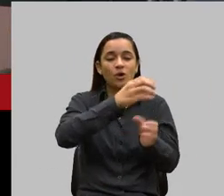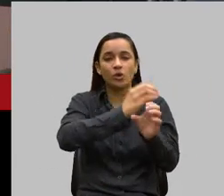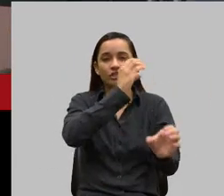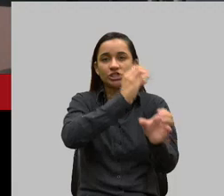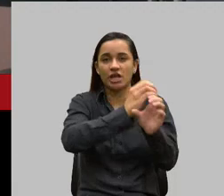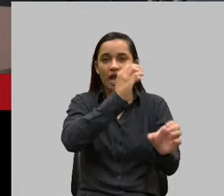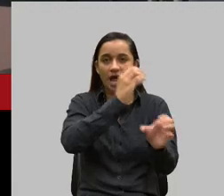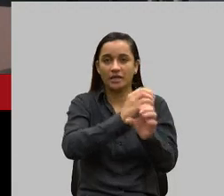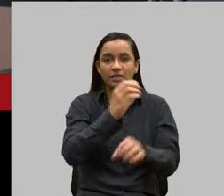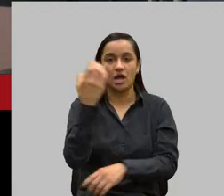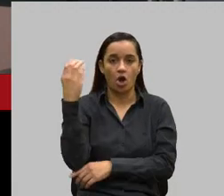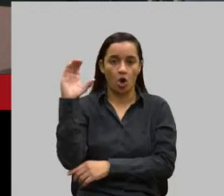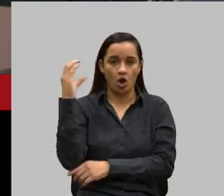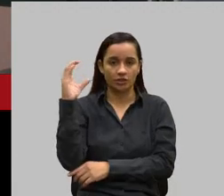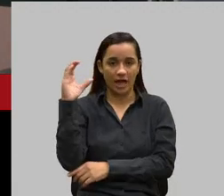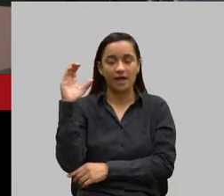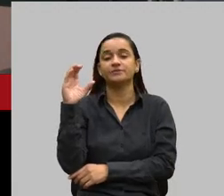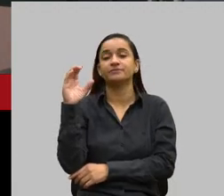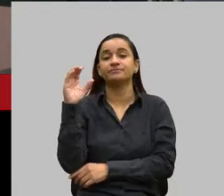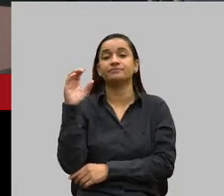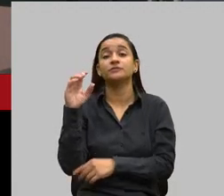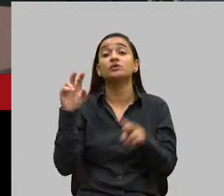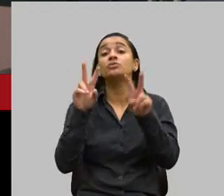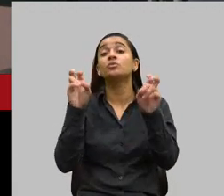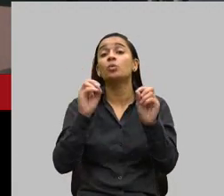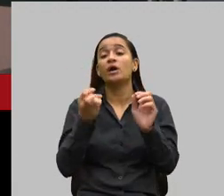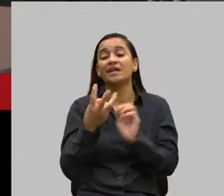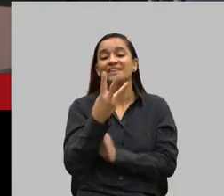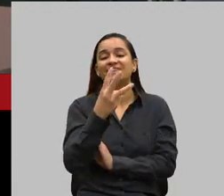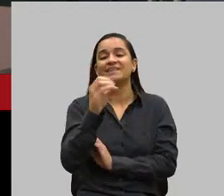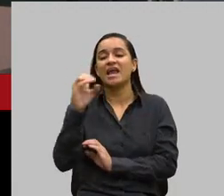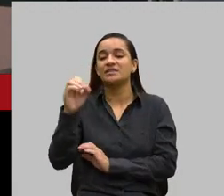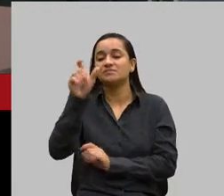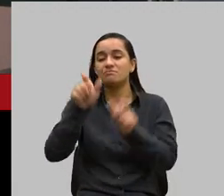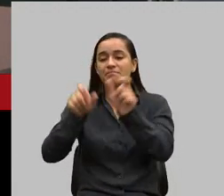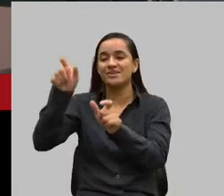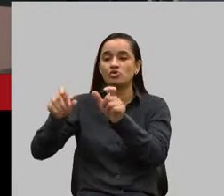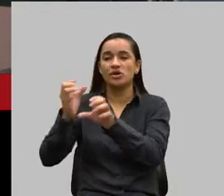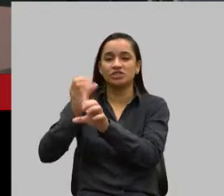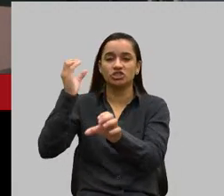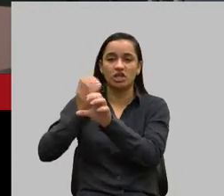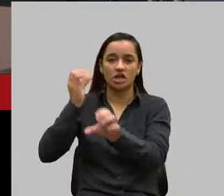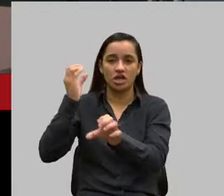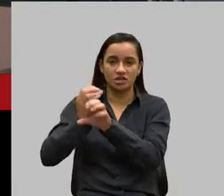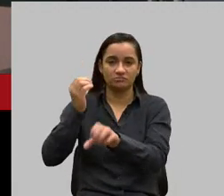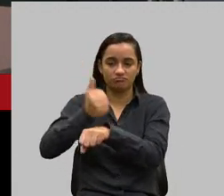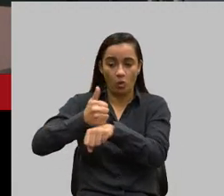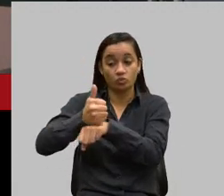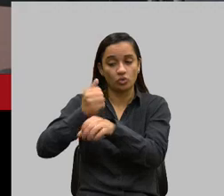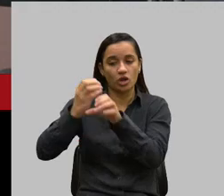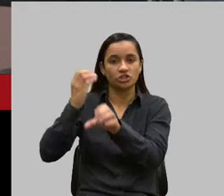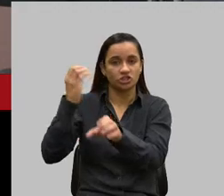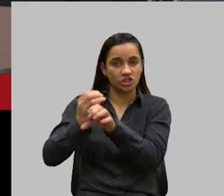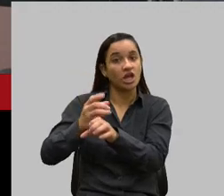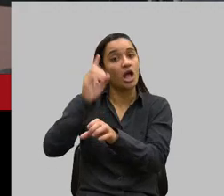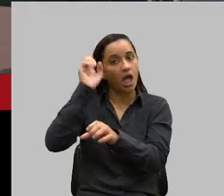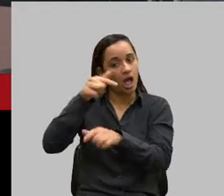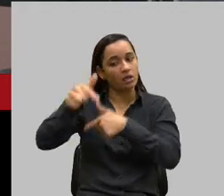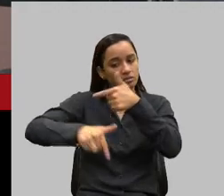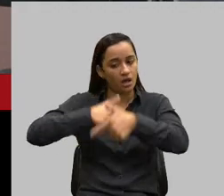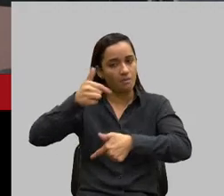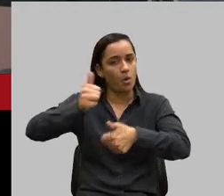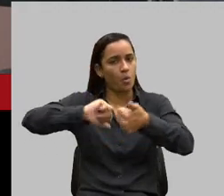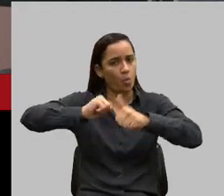wabtec um centro de engenharia com 300 engenheiros Então realmente são são empregos de qualidade que estamos